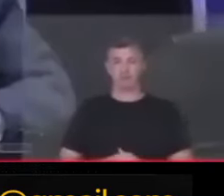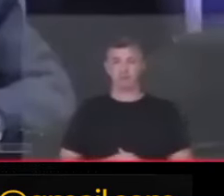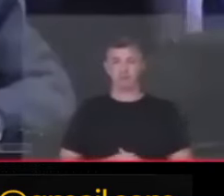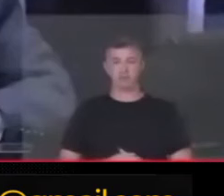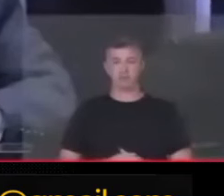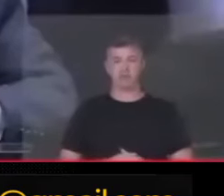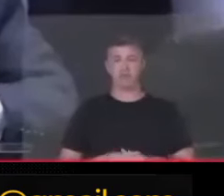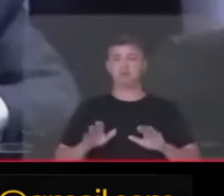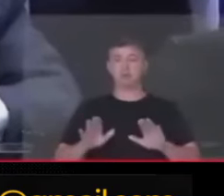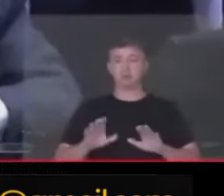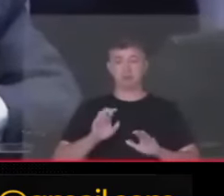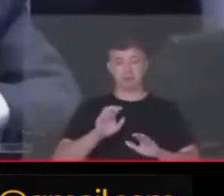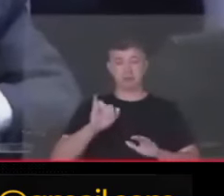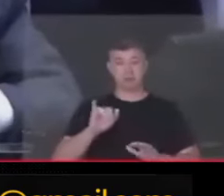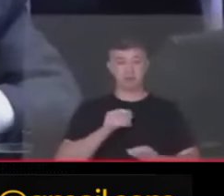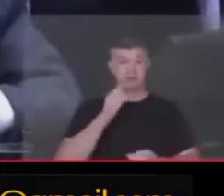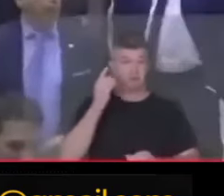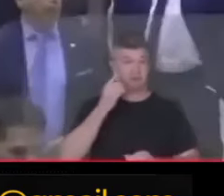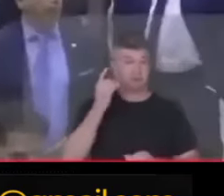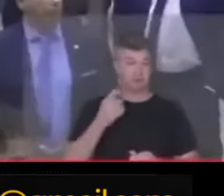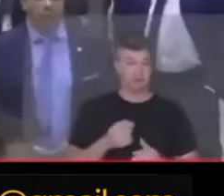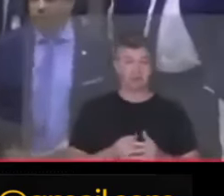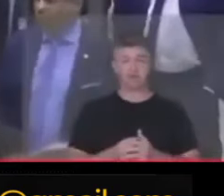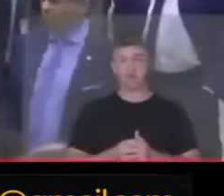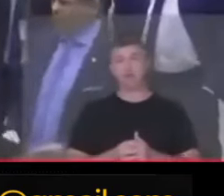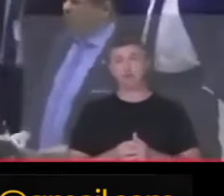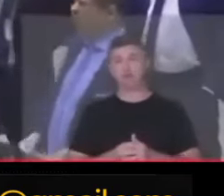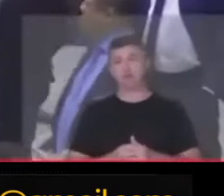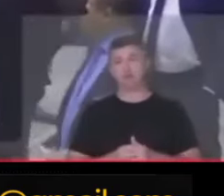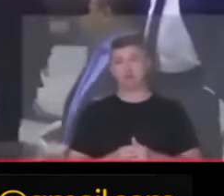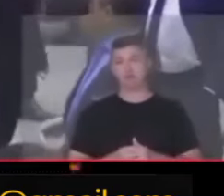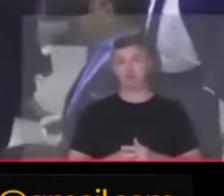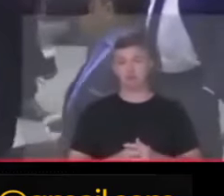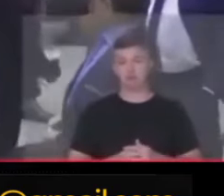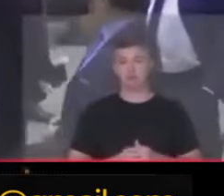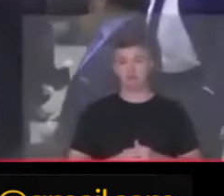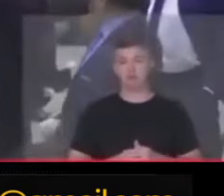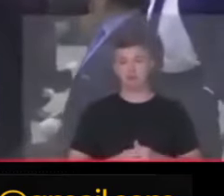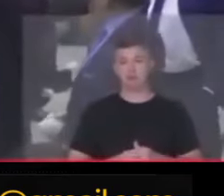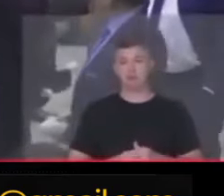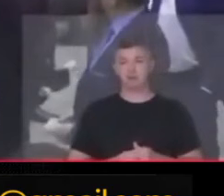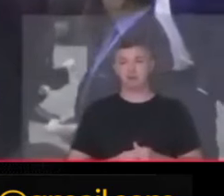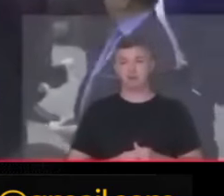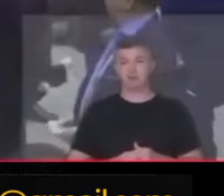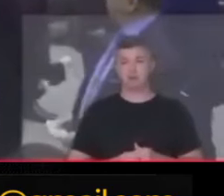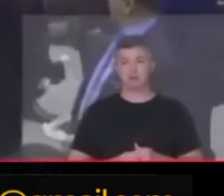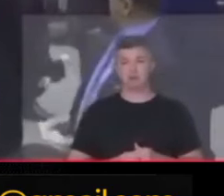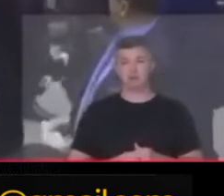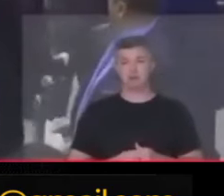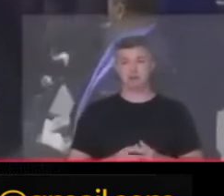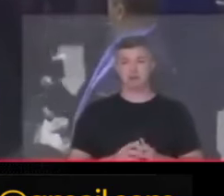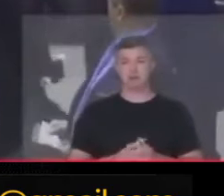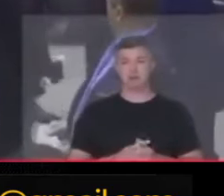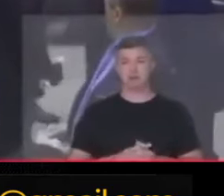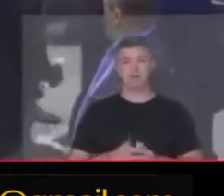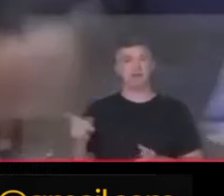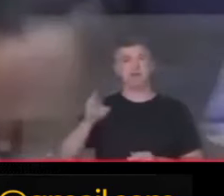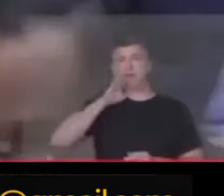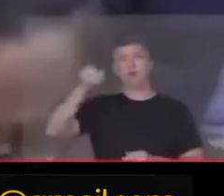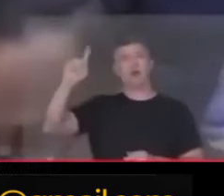deputado. Caso o deputado tenha manda ela calar a boca colocado. ali, respeitar o deputado. Ela não cala a